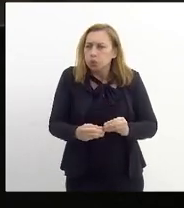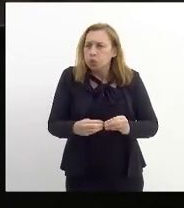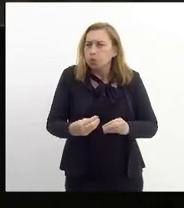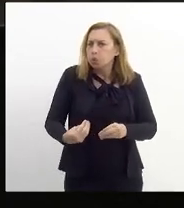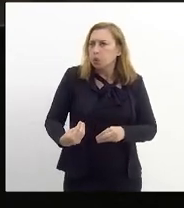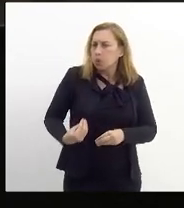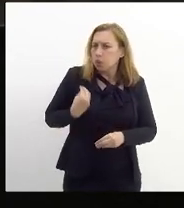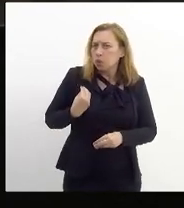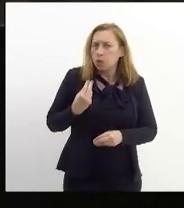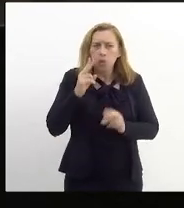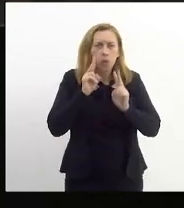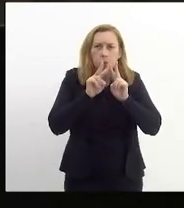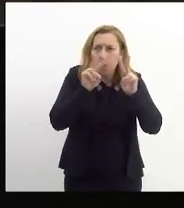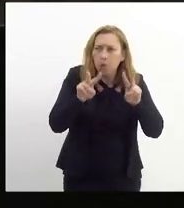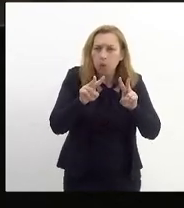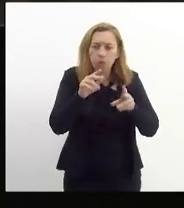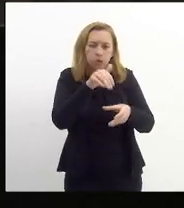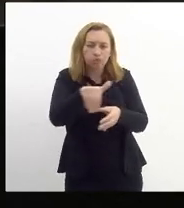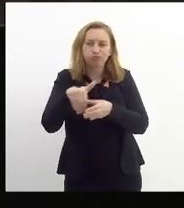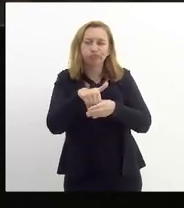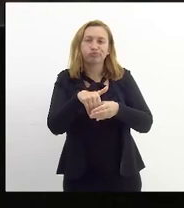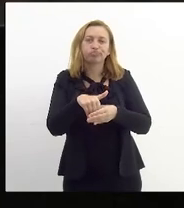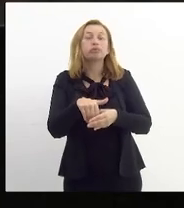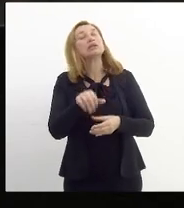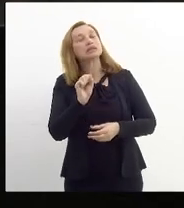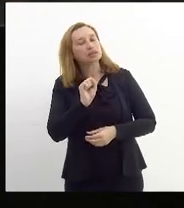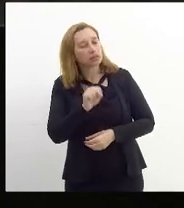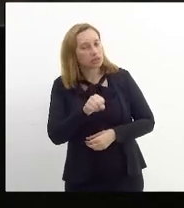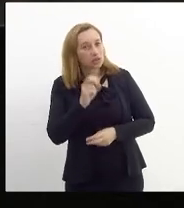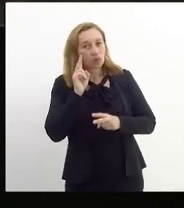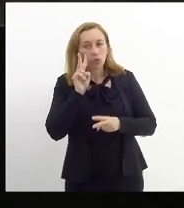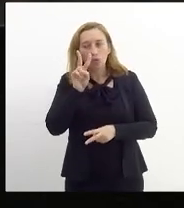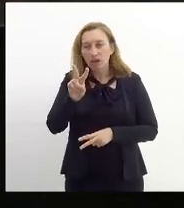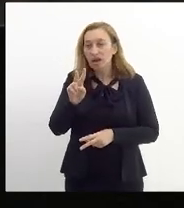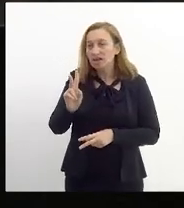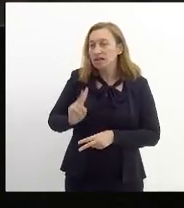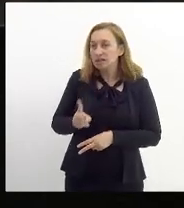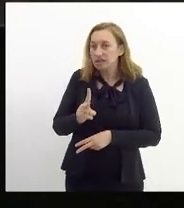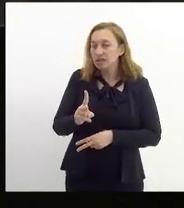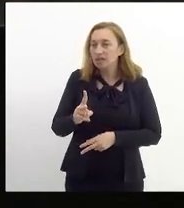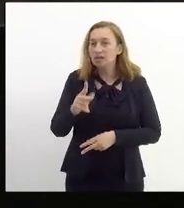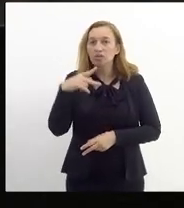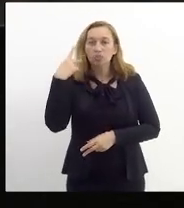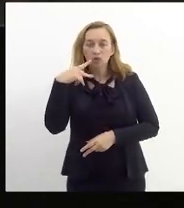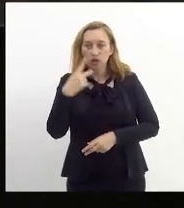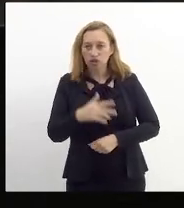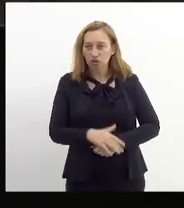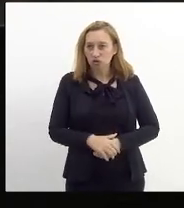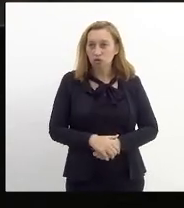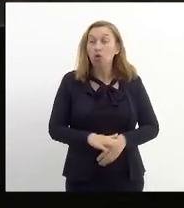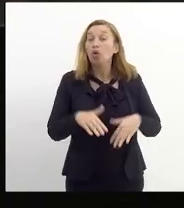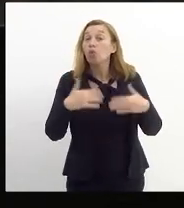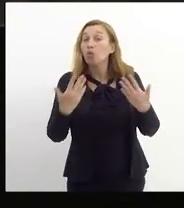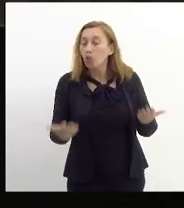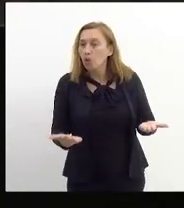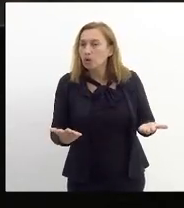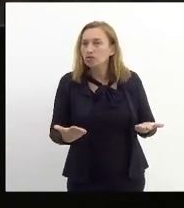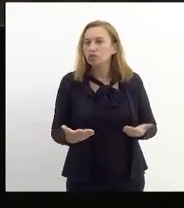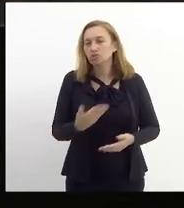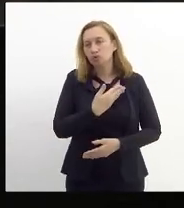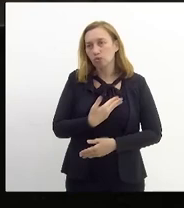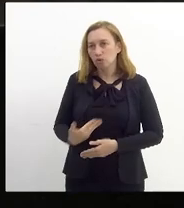ter o olhar eleitoral nós devemos ter sempre o olhar político quando o